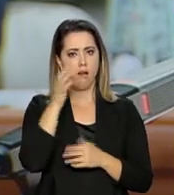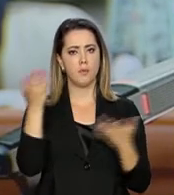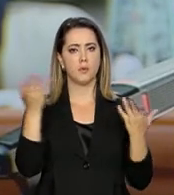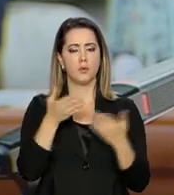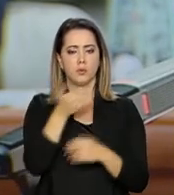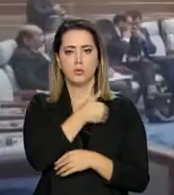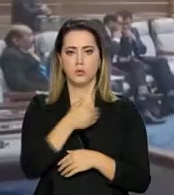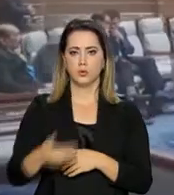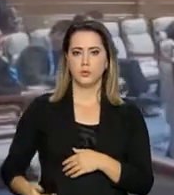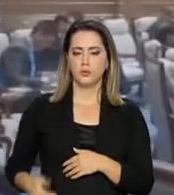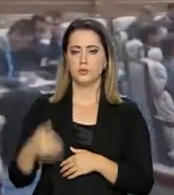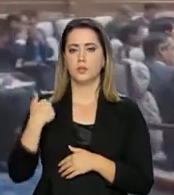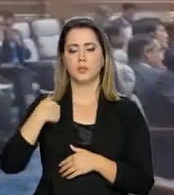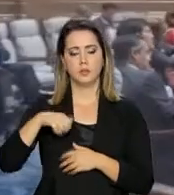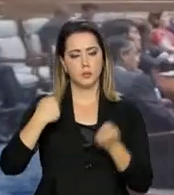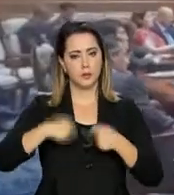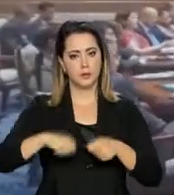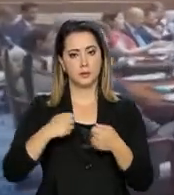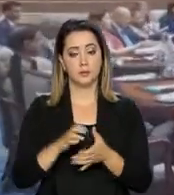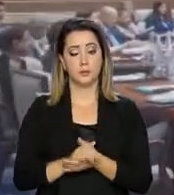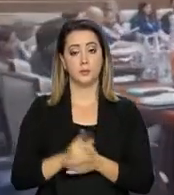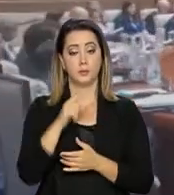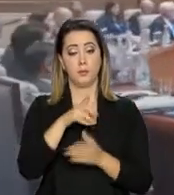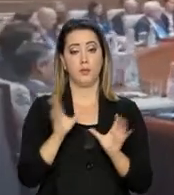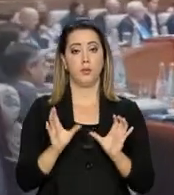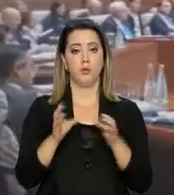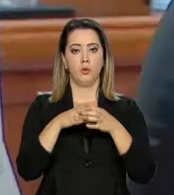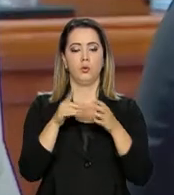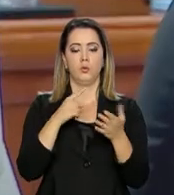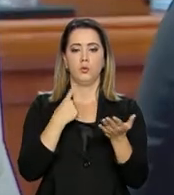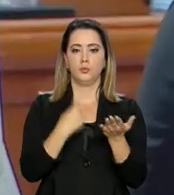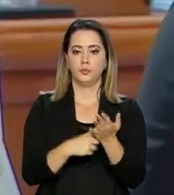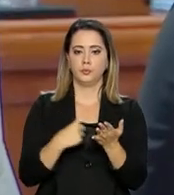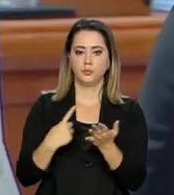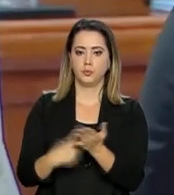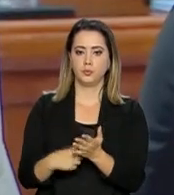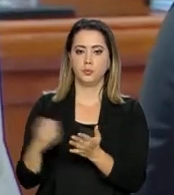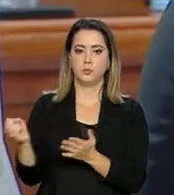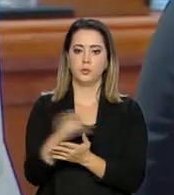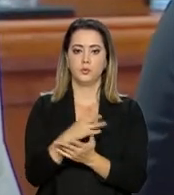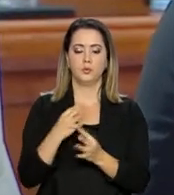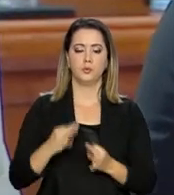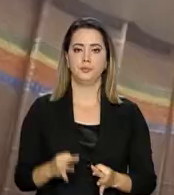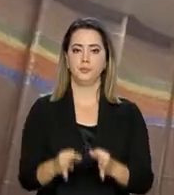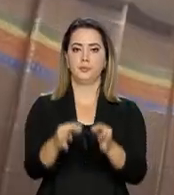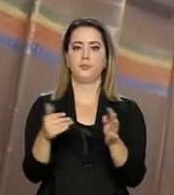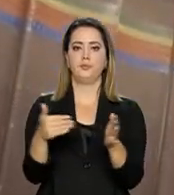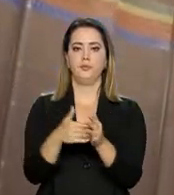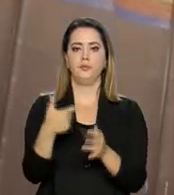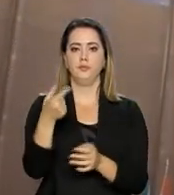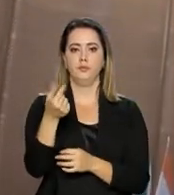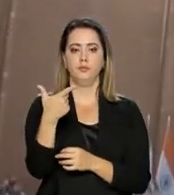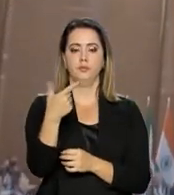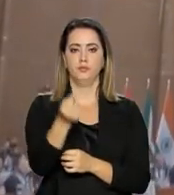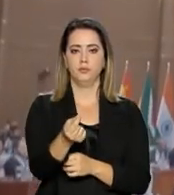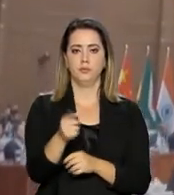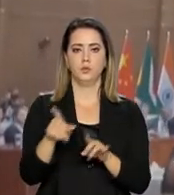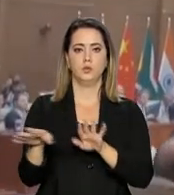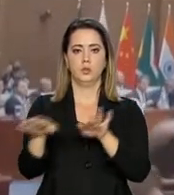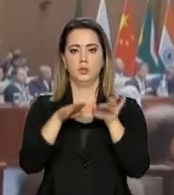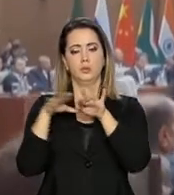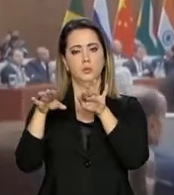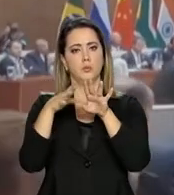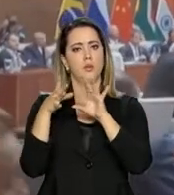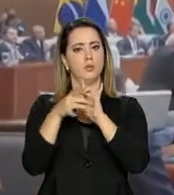governamentais na cúpula ainda foi firmada uma cooperação em inovação e tecnologia até 2020 e uma harmonização